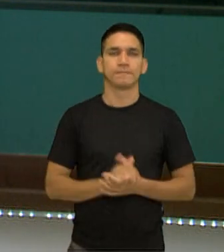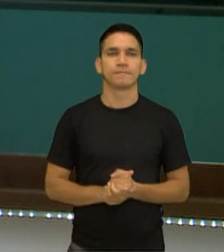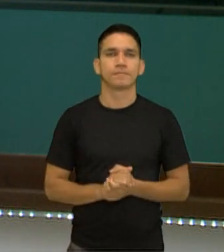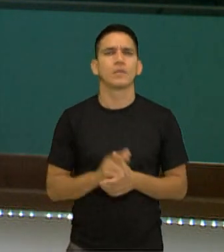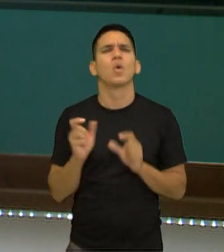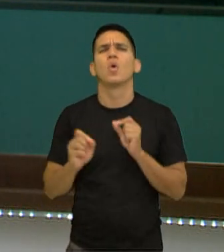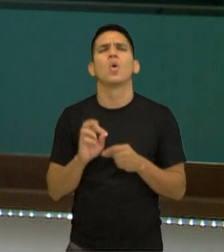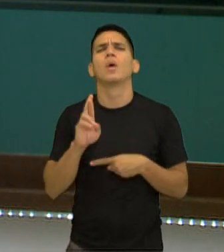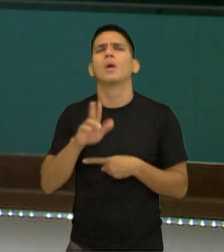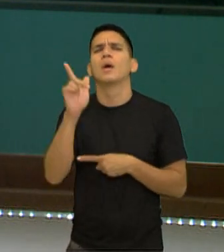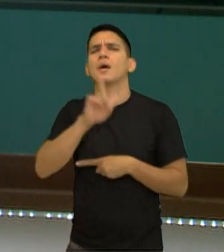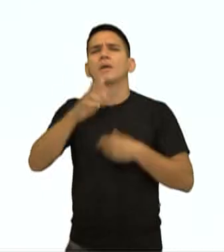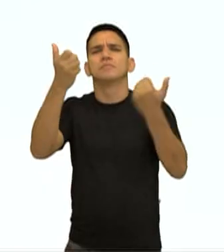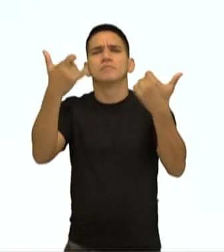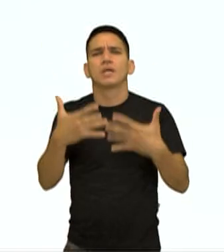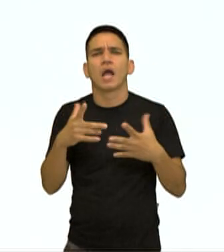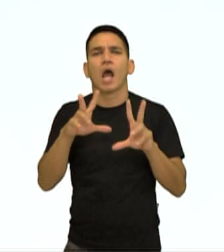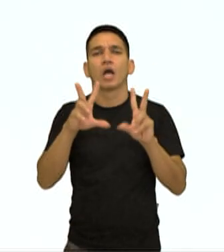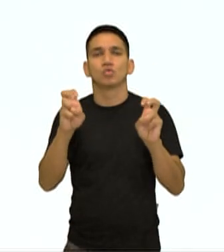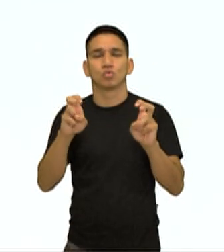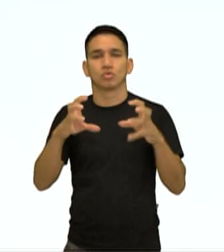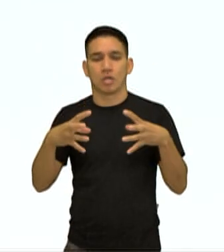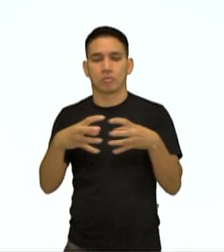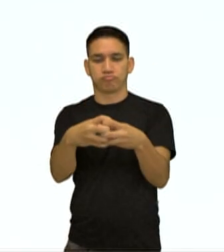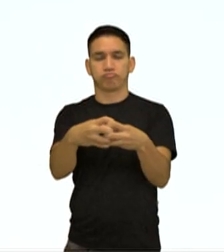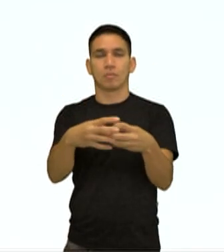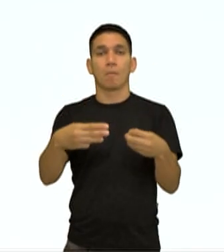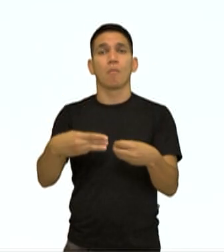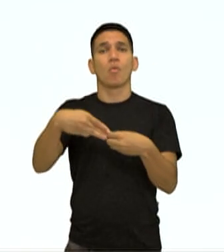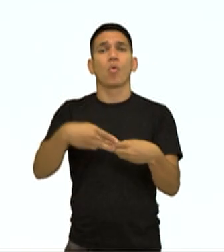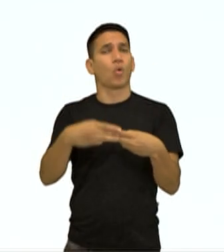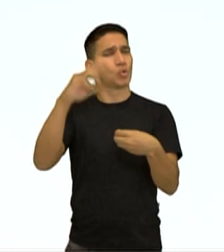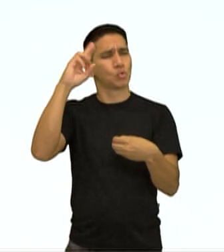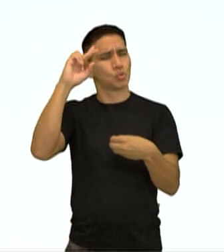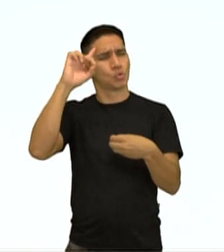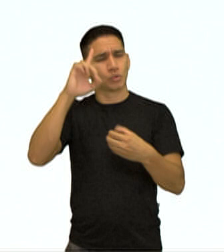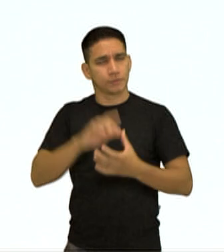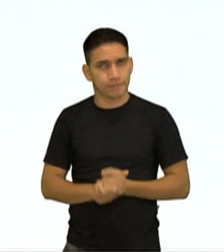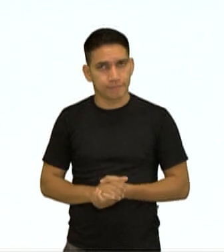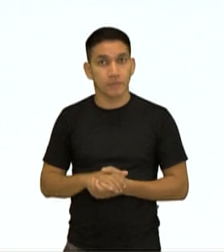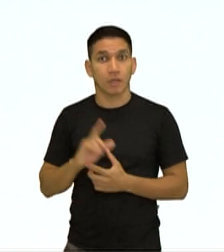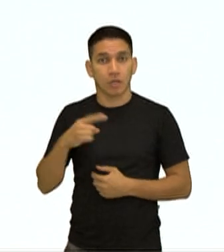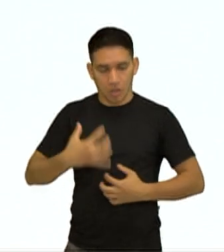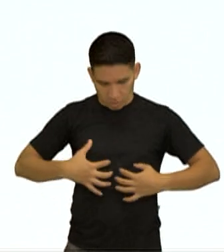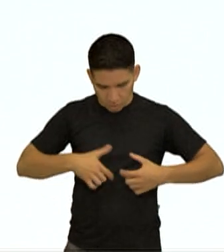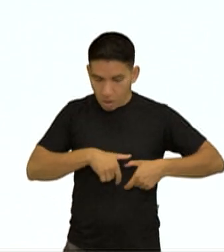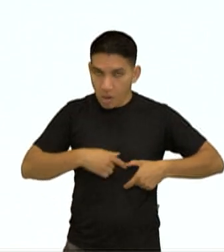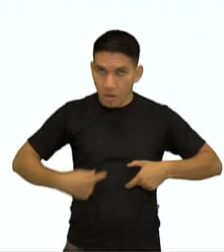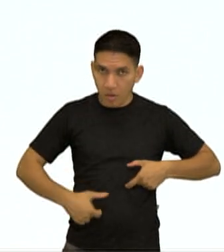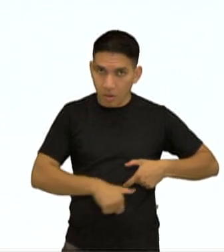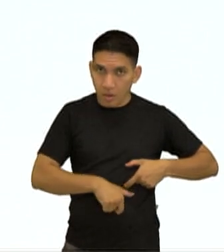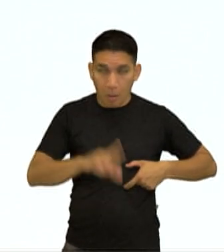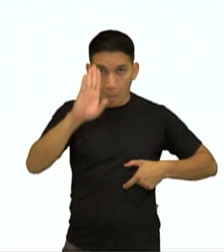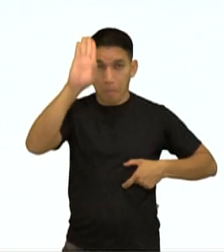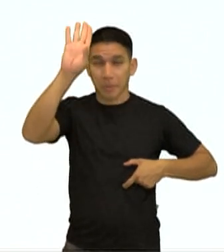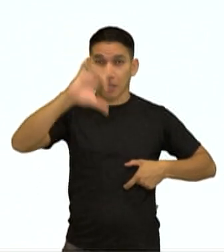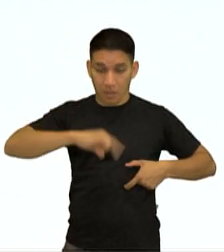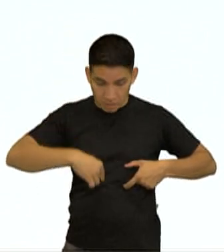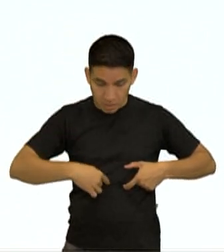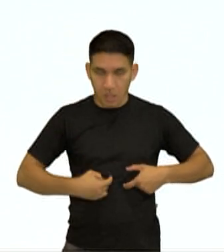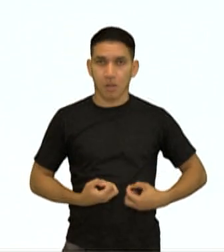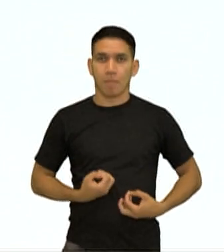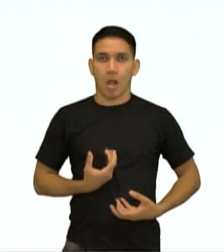Onde a gente pode estar falando aí sobre concentração molar no nosso dia a dia? Olha só, no nosso estômago, o principal componente do